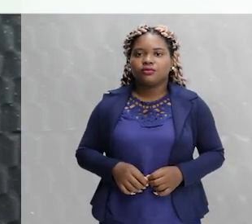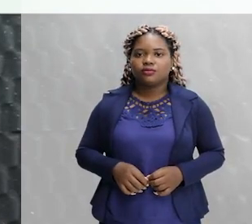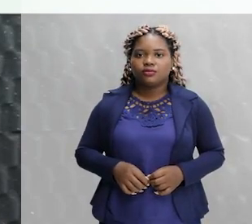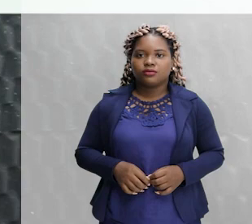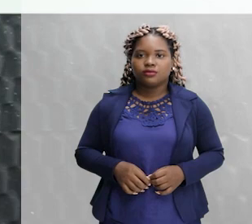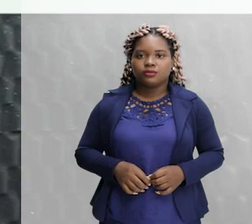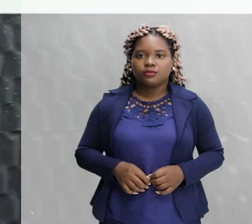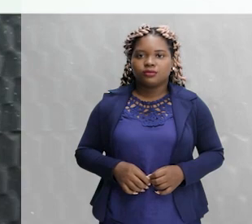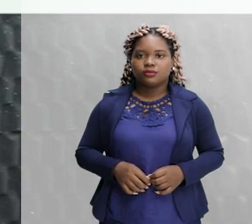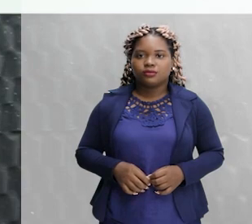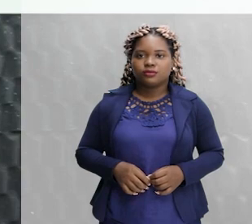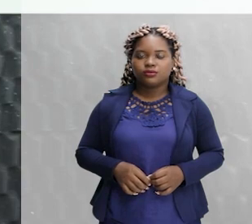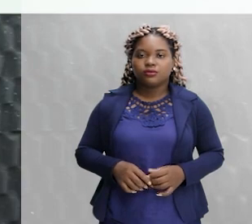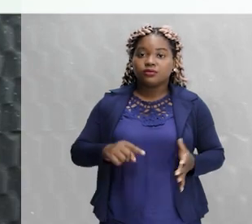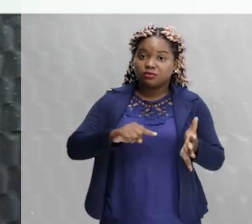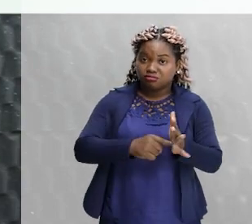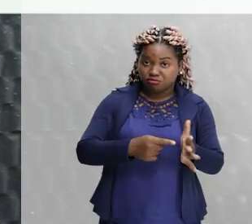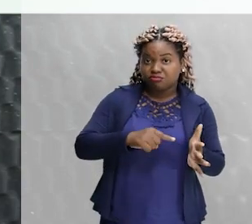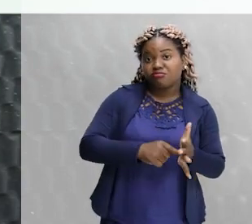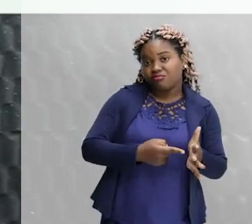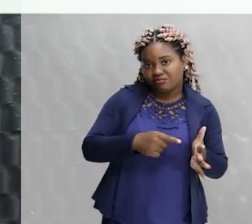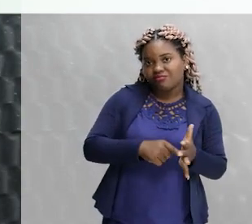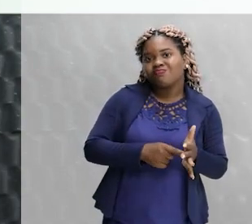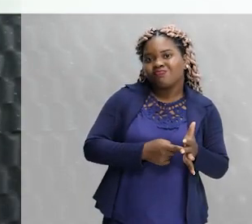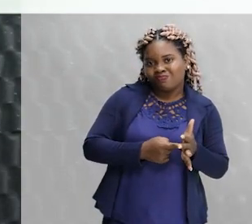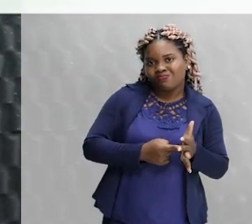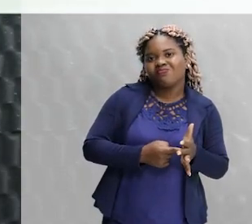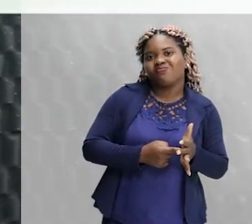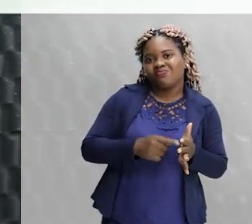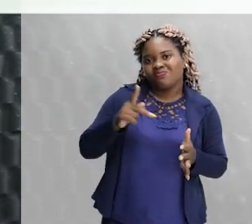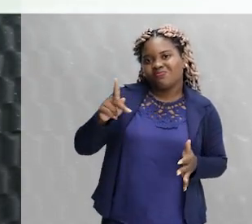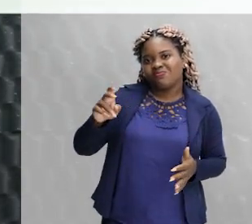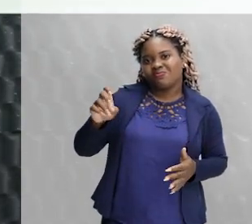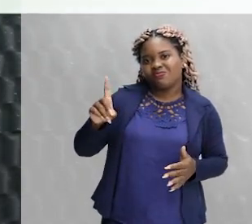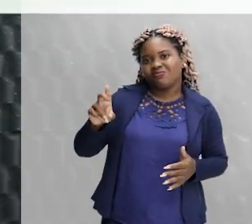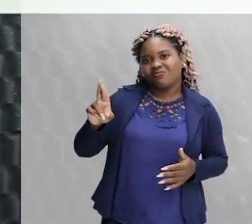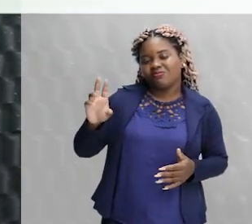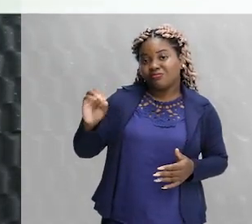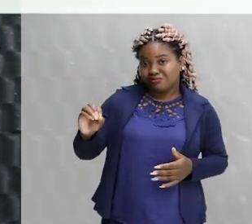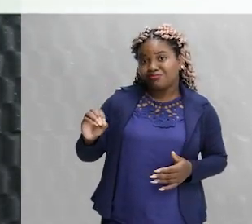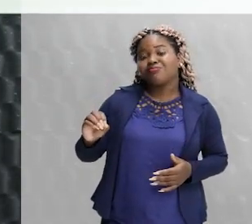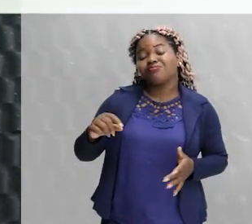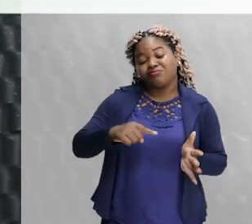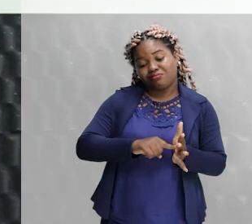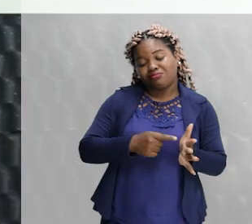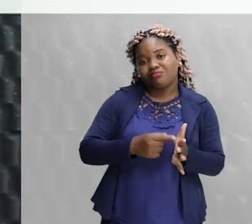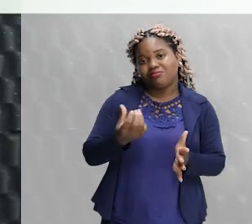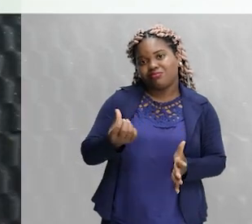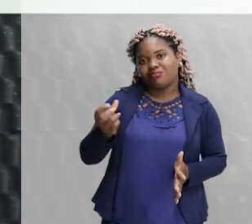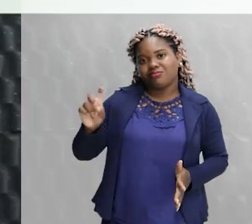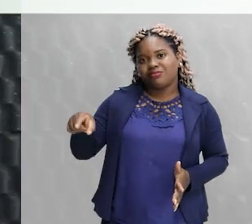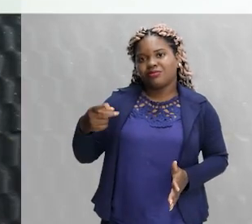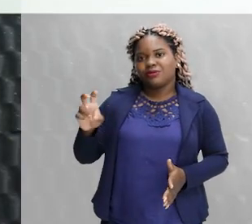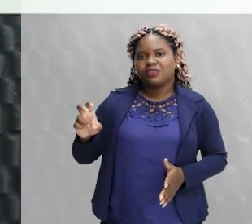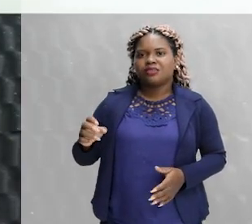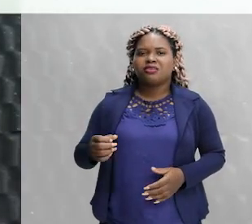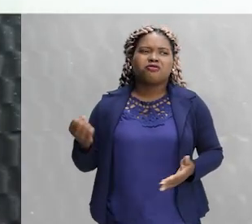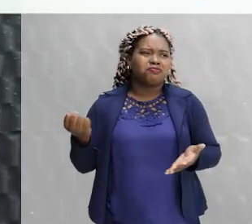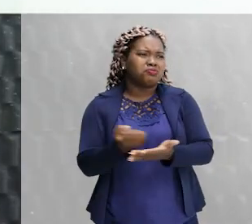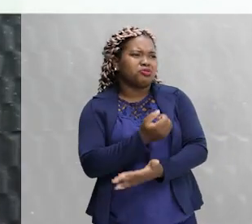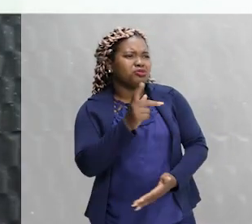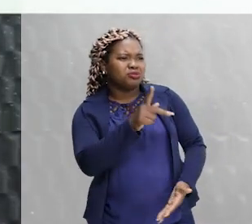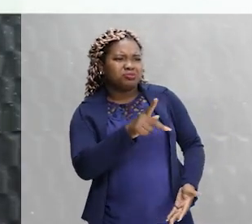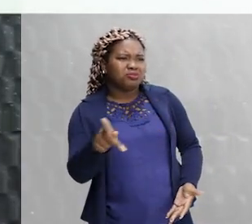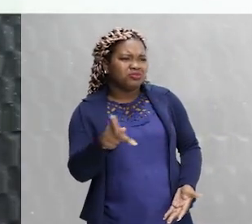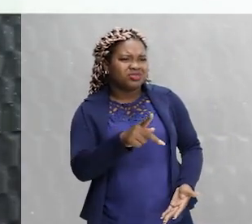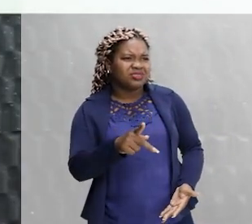Certo? Então, essa foi a média de Pedro com essas notas. Tirou uma nota 6,5. Poxa, professor, mas ele tirou